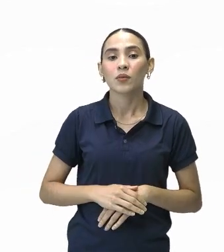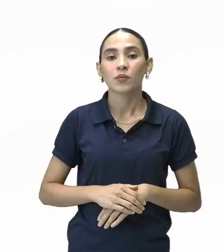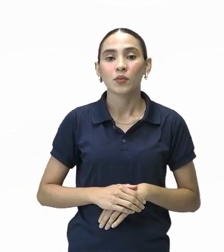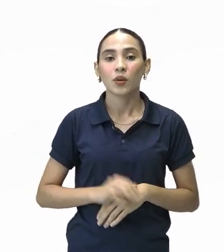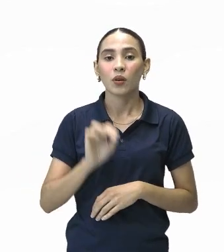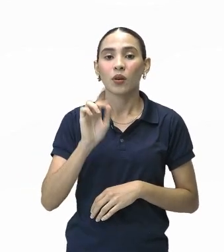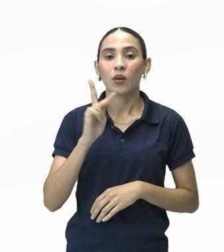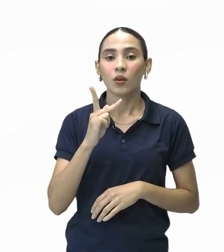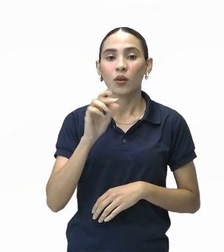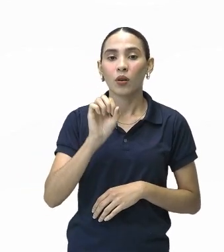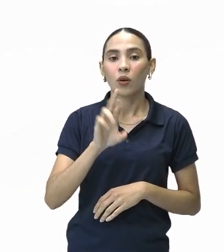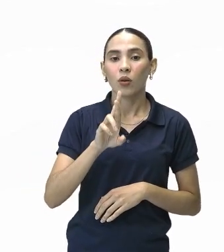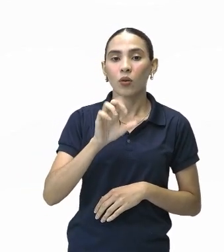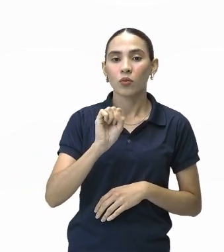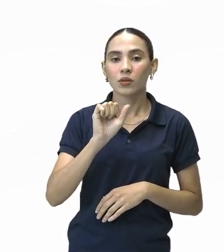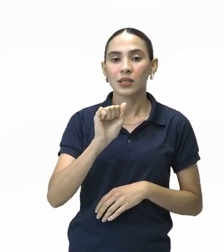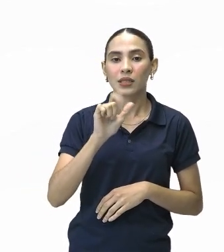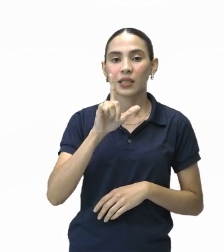Rosalind Franklin.